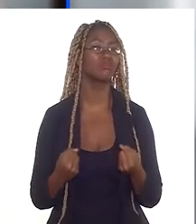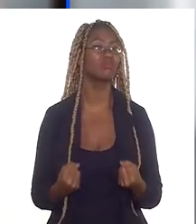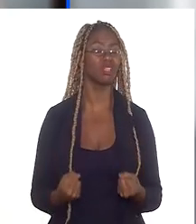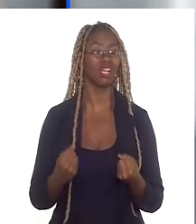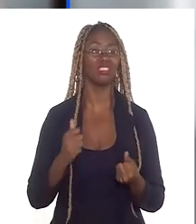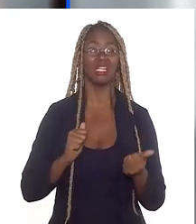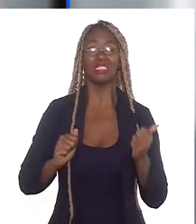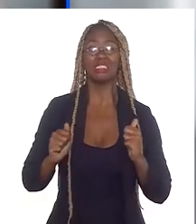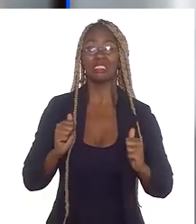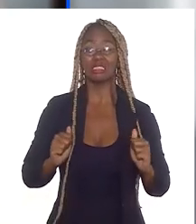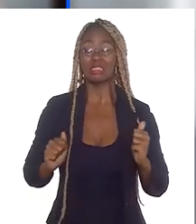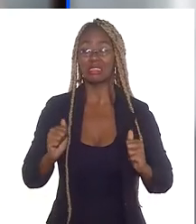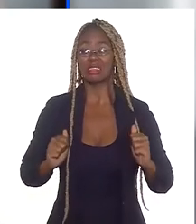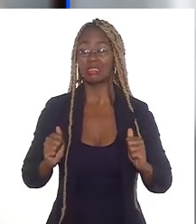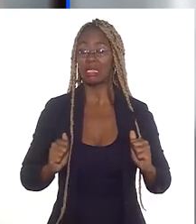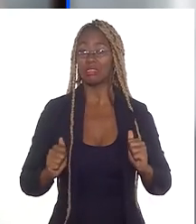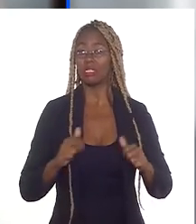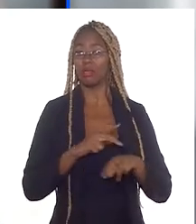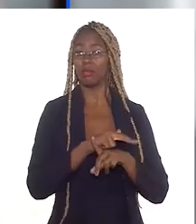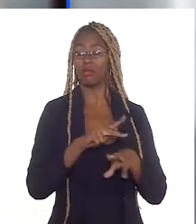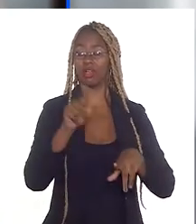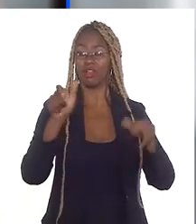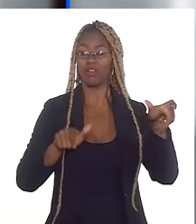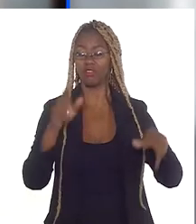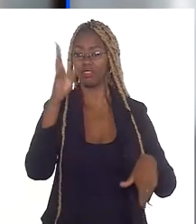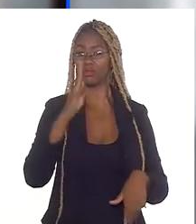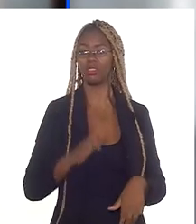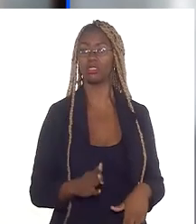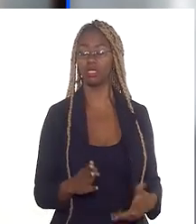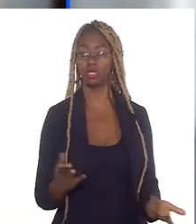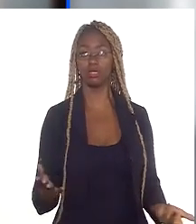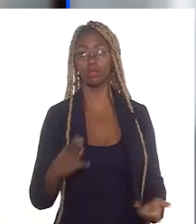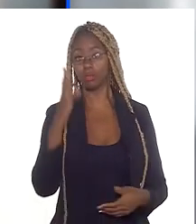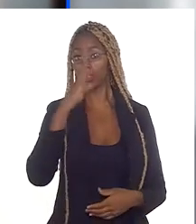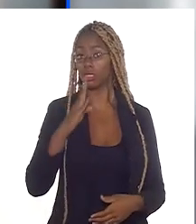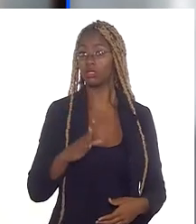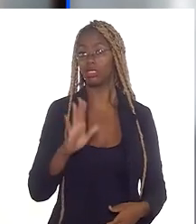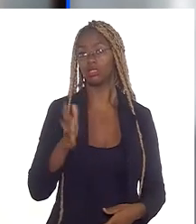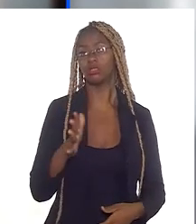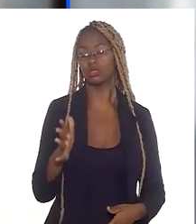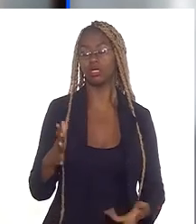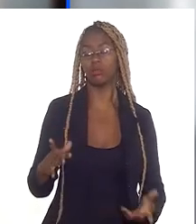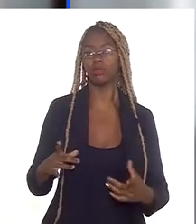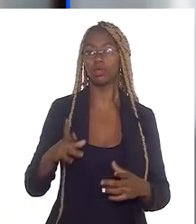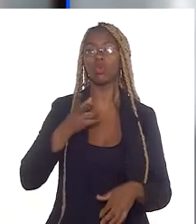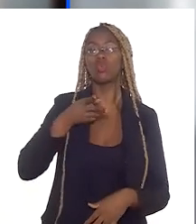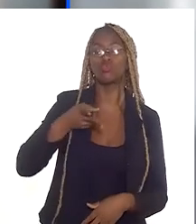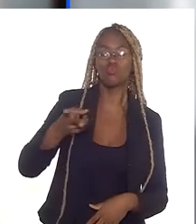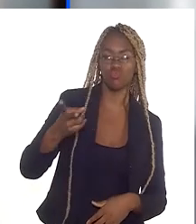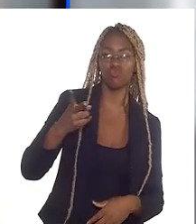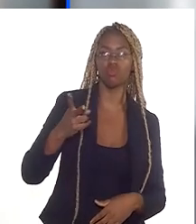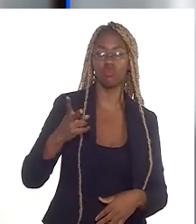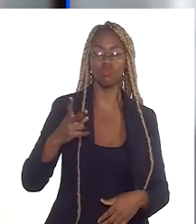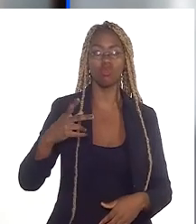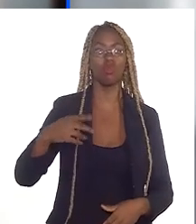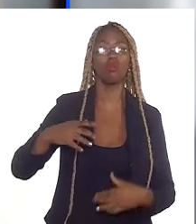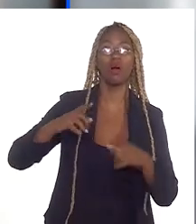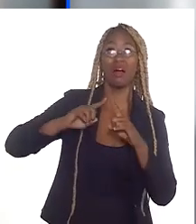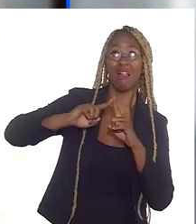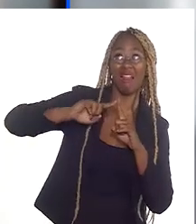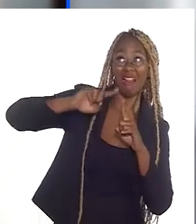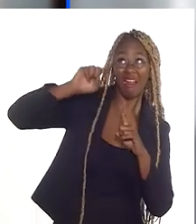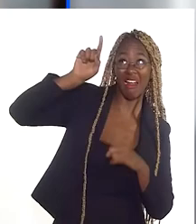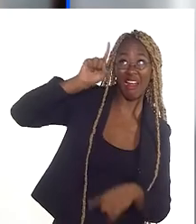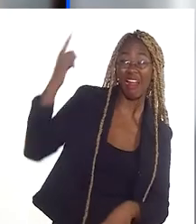é ansiedade para muitos brasileiros o Brasil tá aí no topo já viram antes da pandemia mais segue né